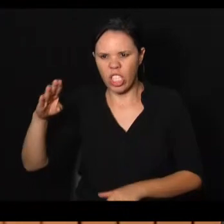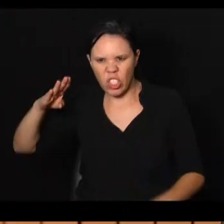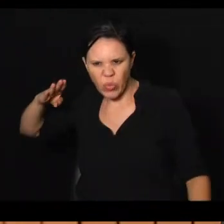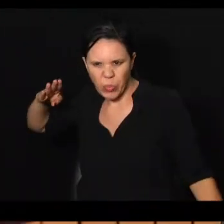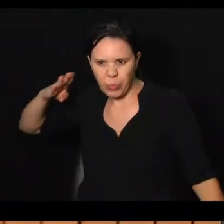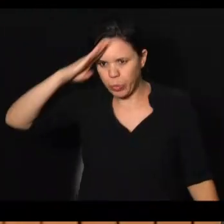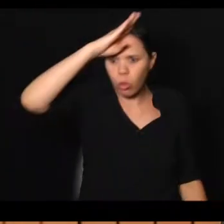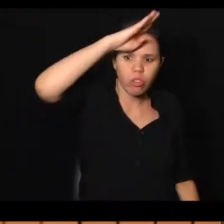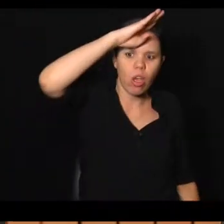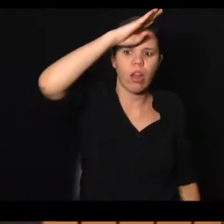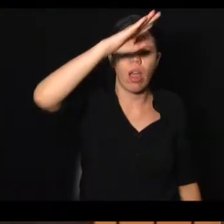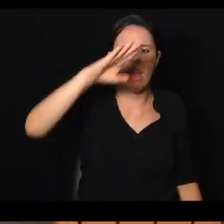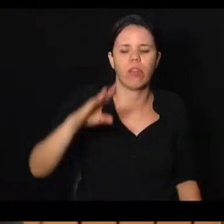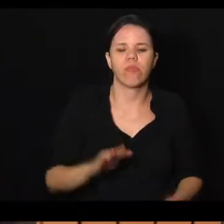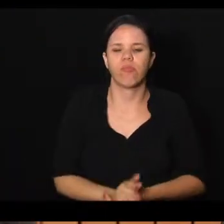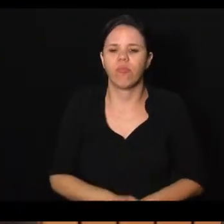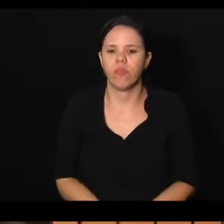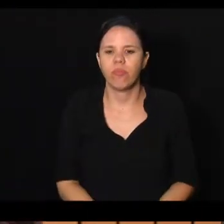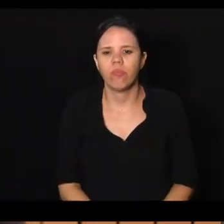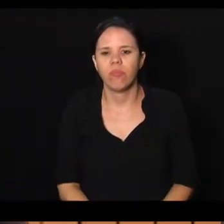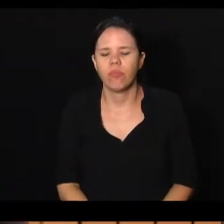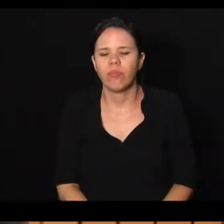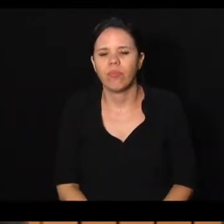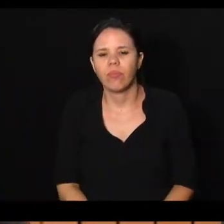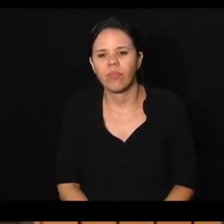Messias Bolsonaro.